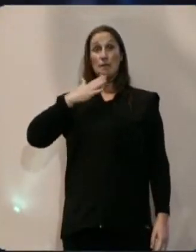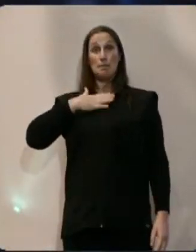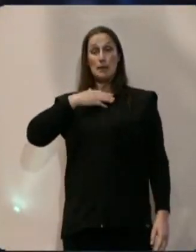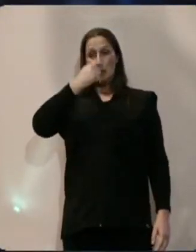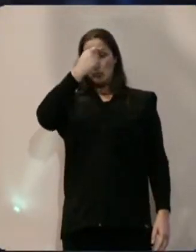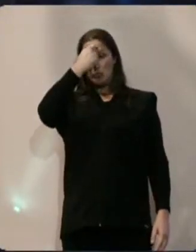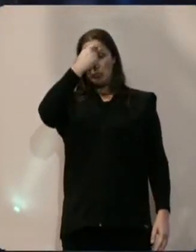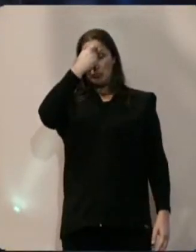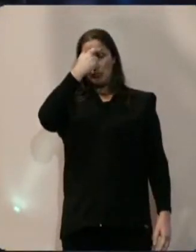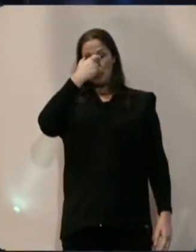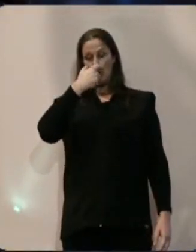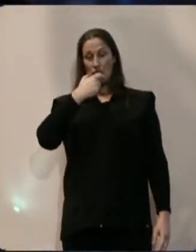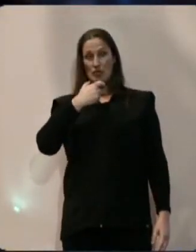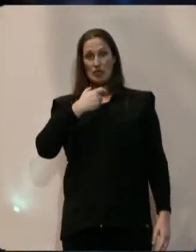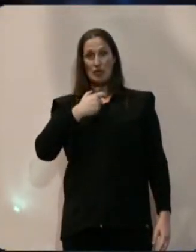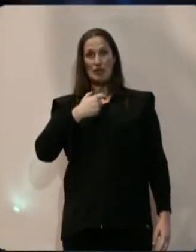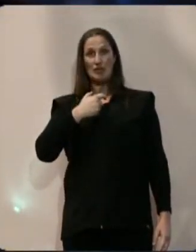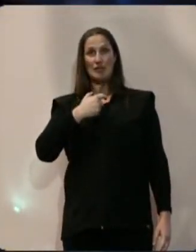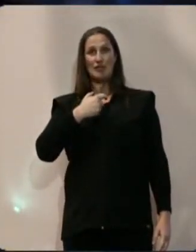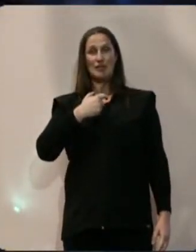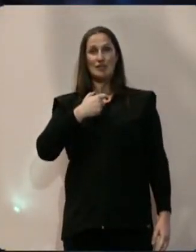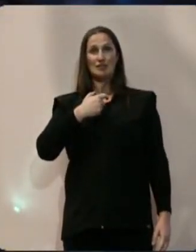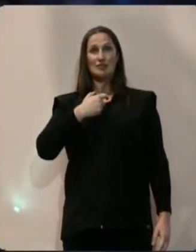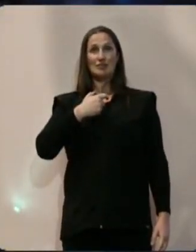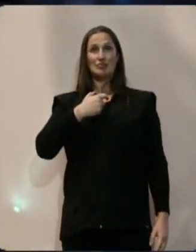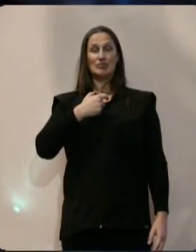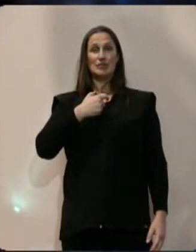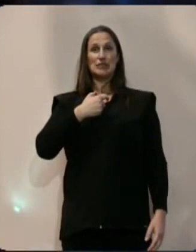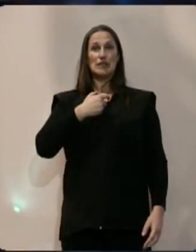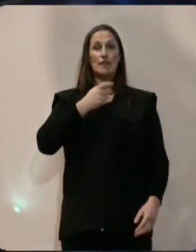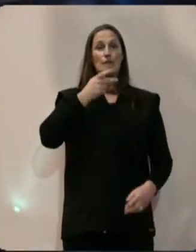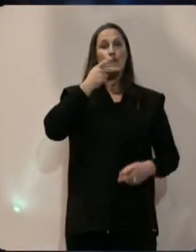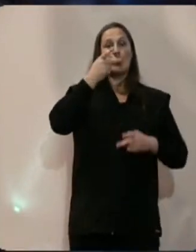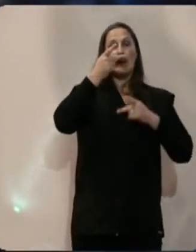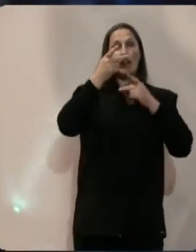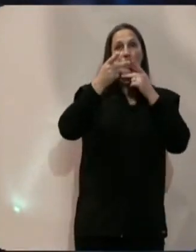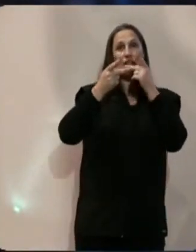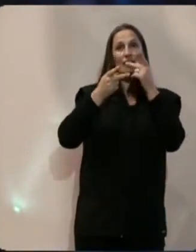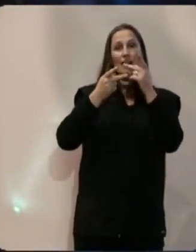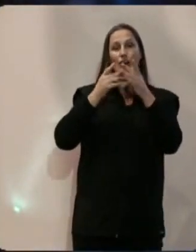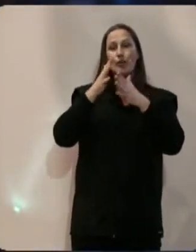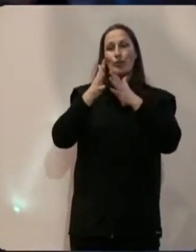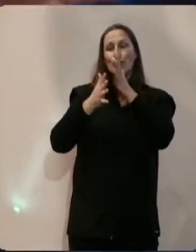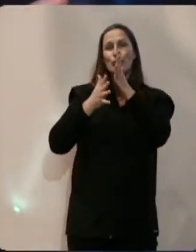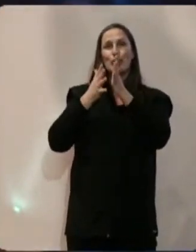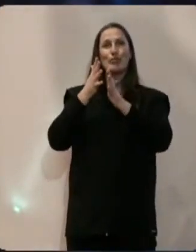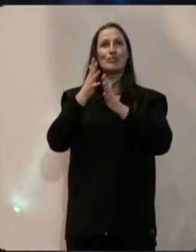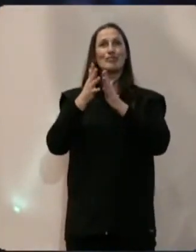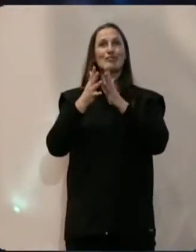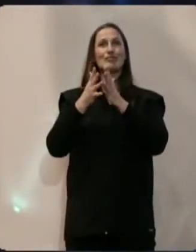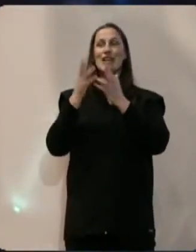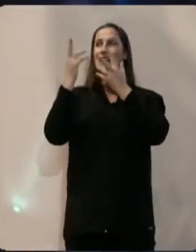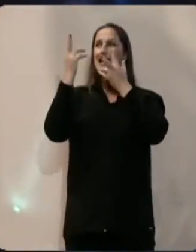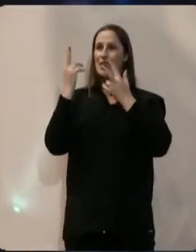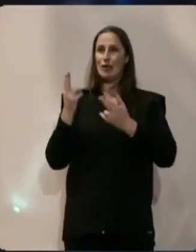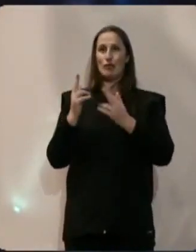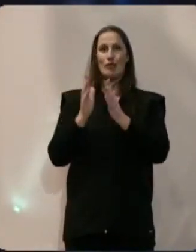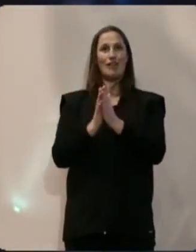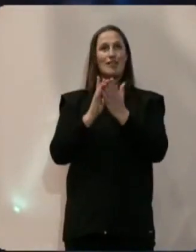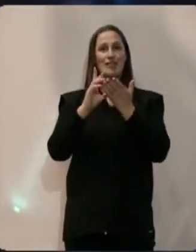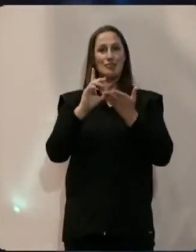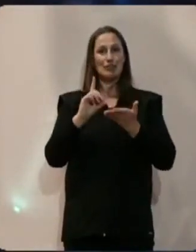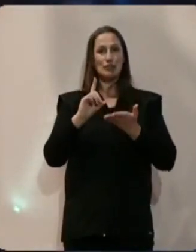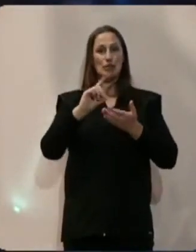minha conduta, no meu modo de falar, no meu modo de agir, conforme a palavra de Deus,